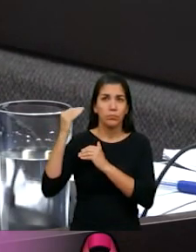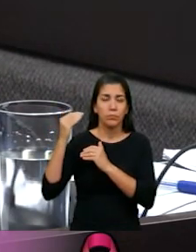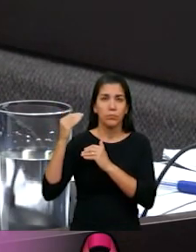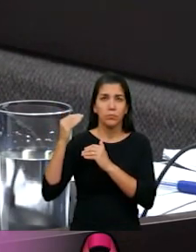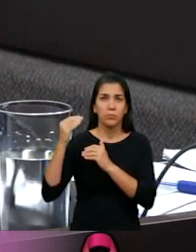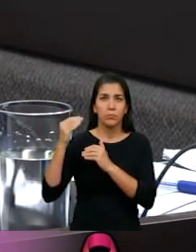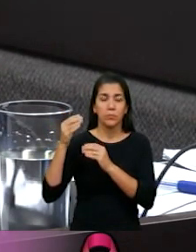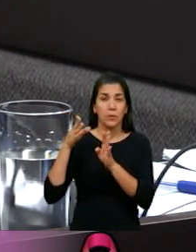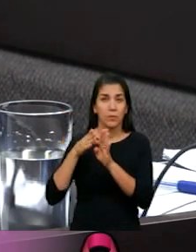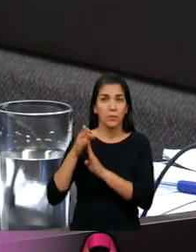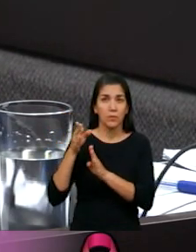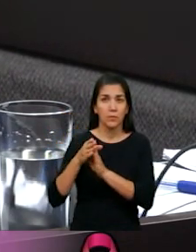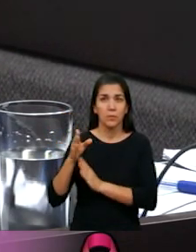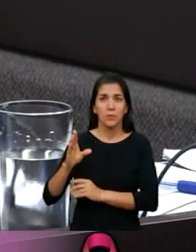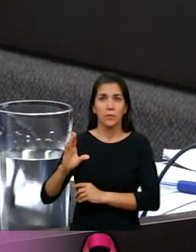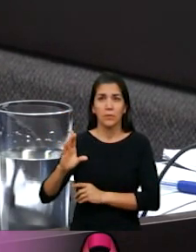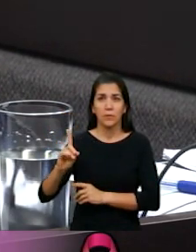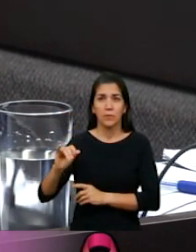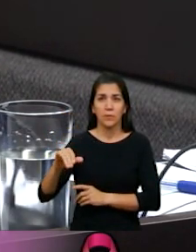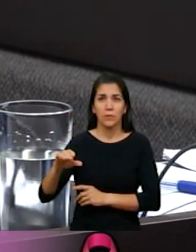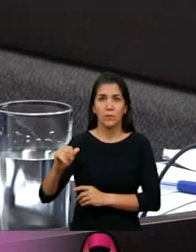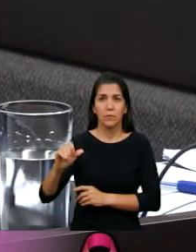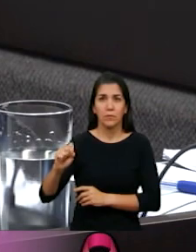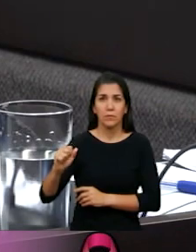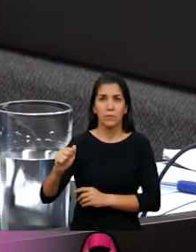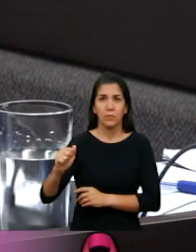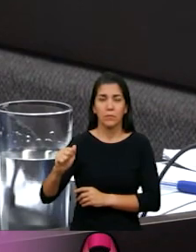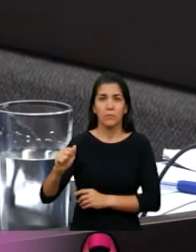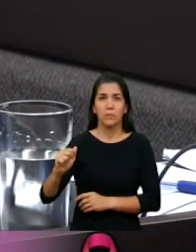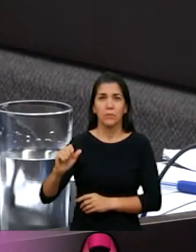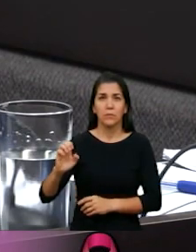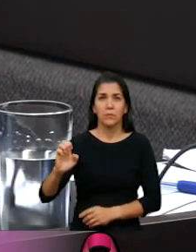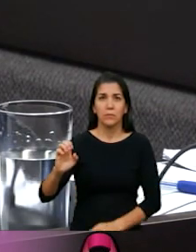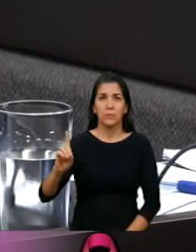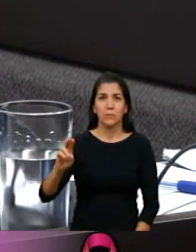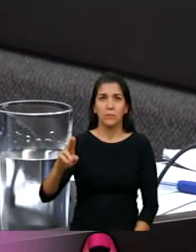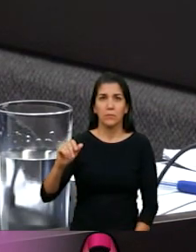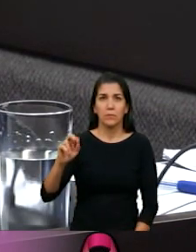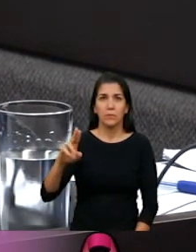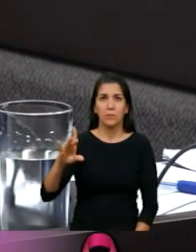conselheiro Dr. Dimas Eduardo Ramalho,